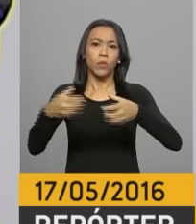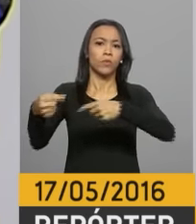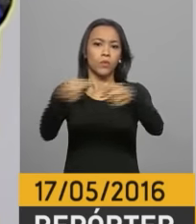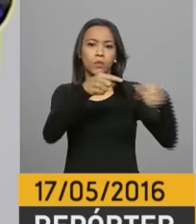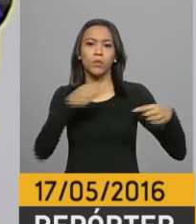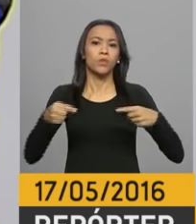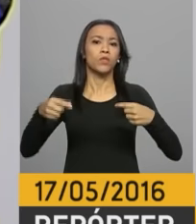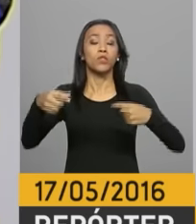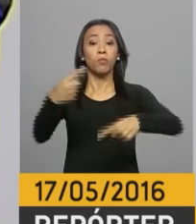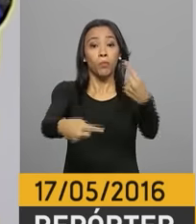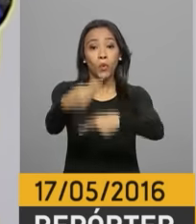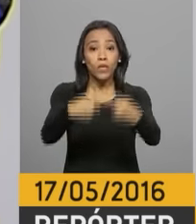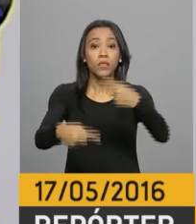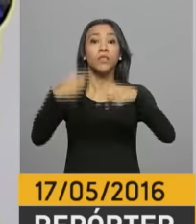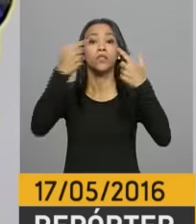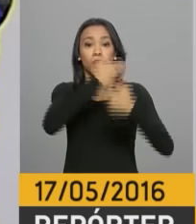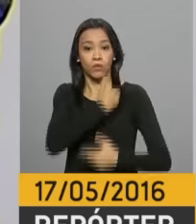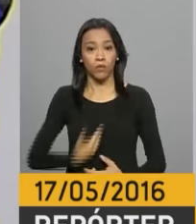São Paulo.